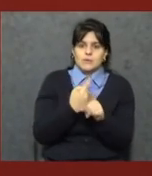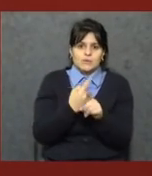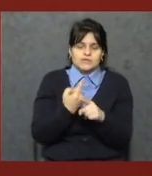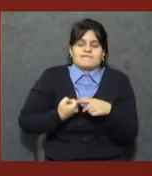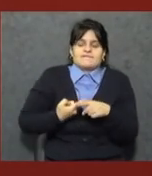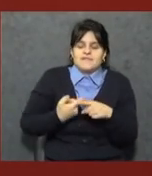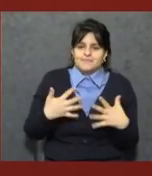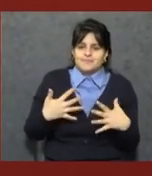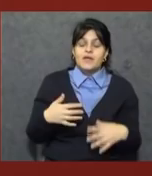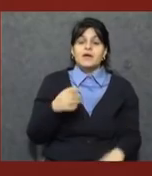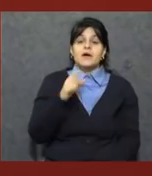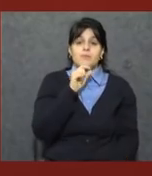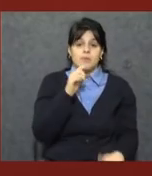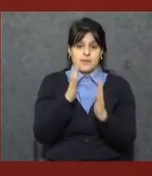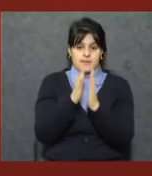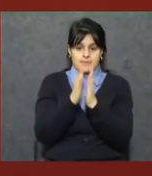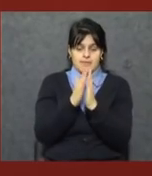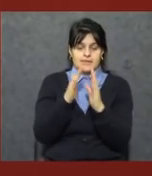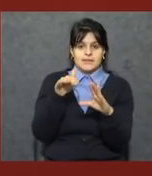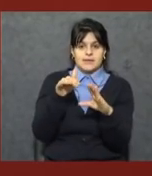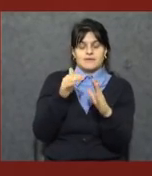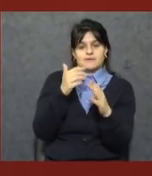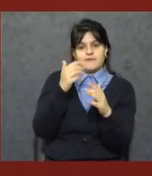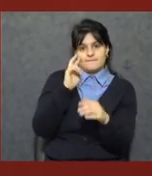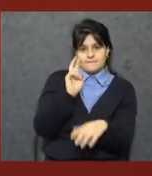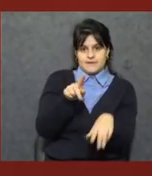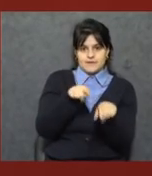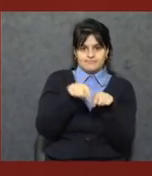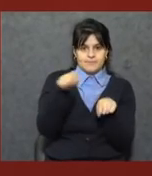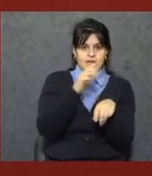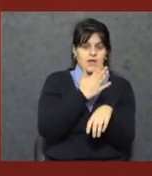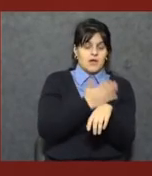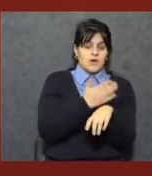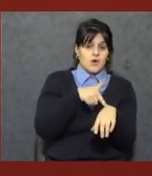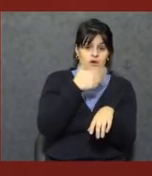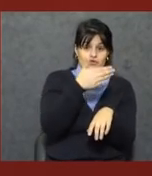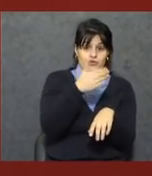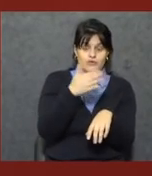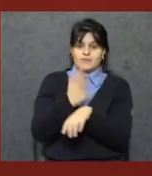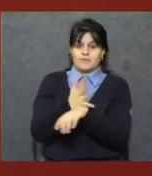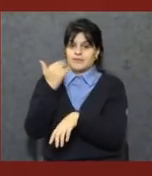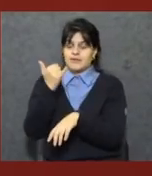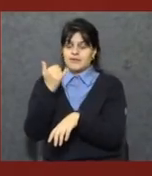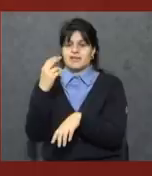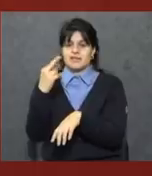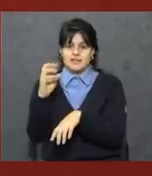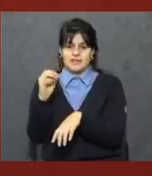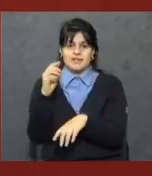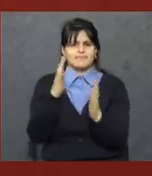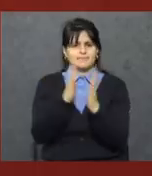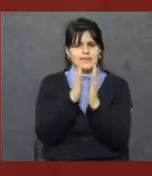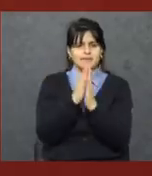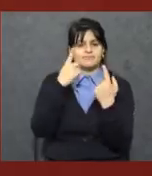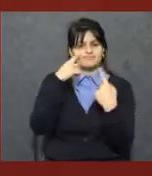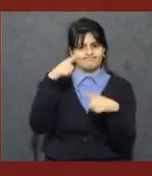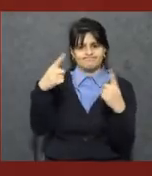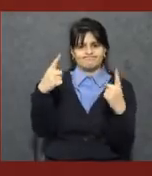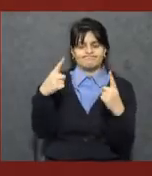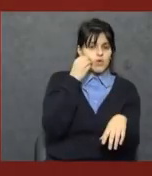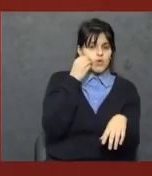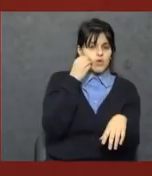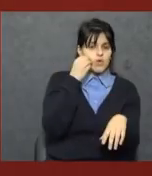celebração da Eucaristia às 11, às 12h30 e às 15 horas. A Eucaristia será transmitida às